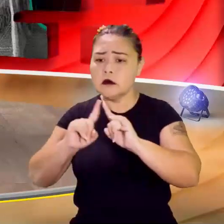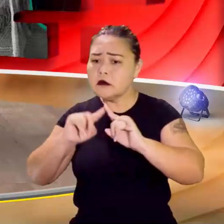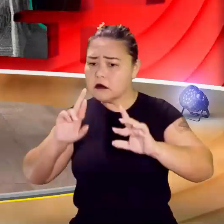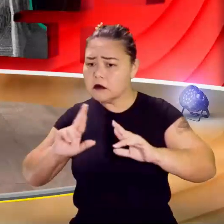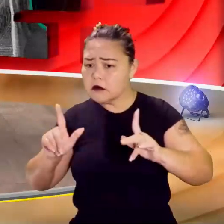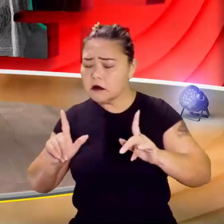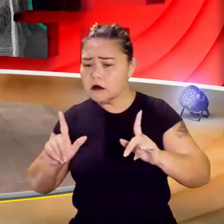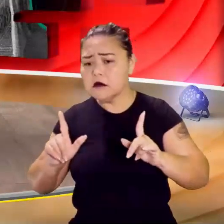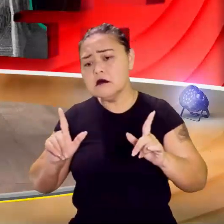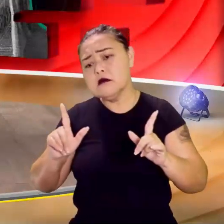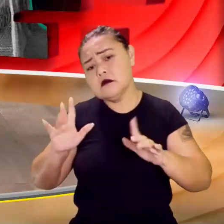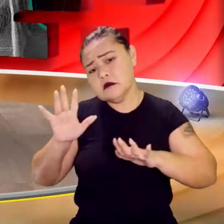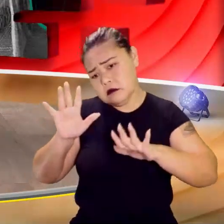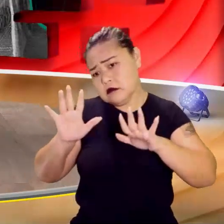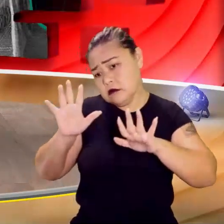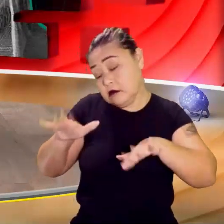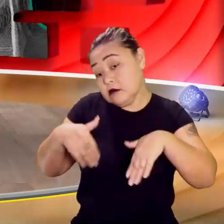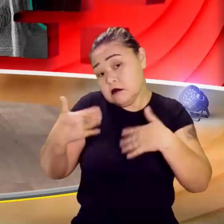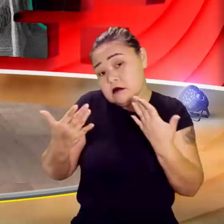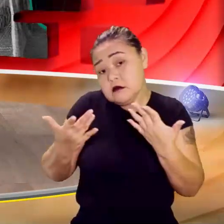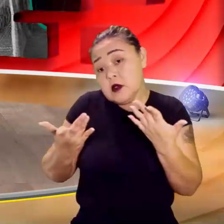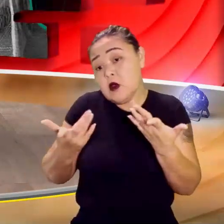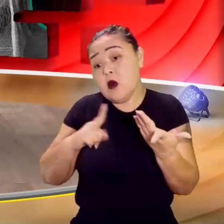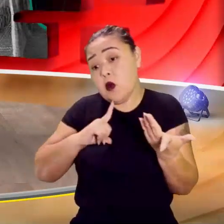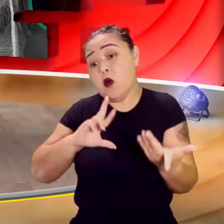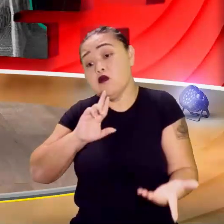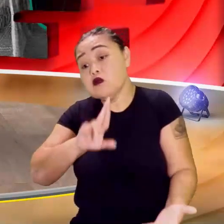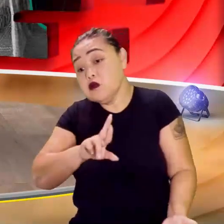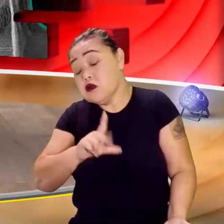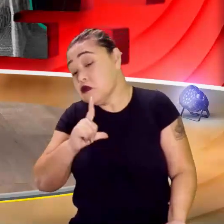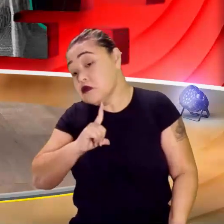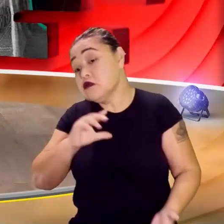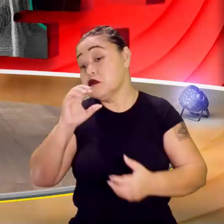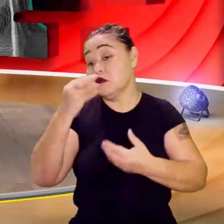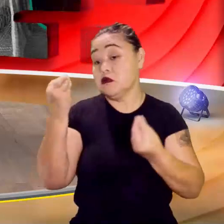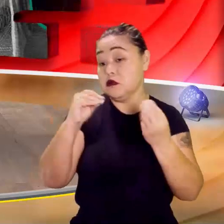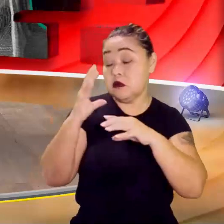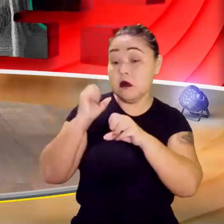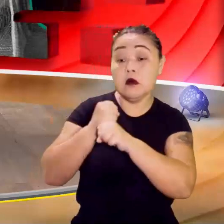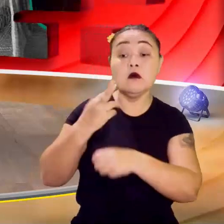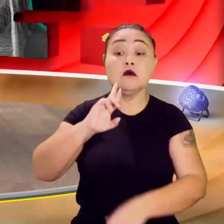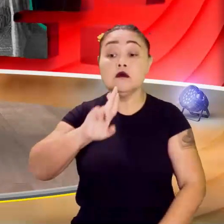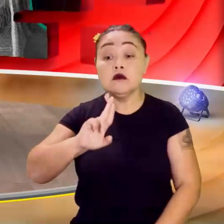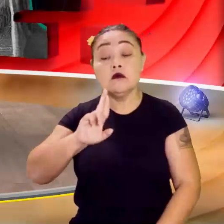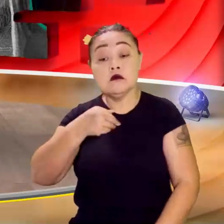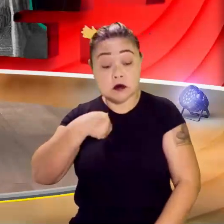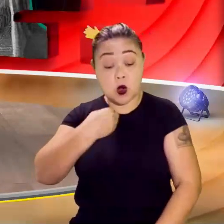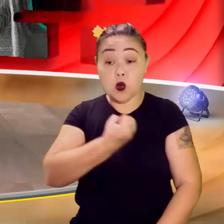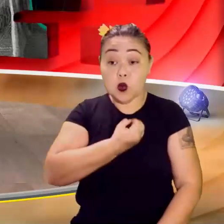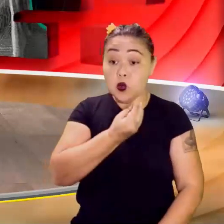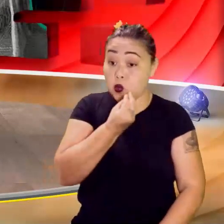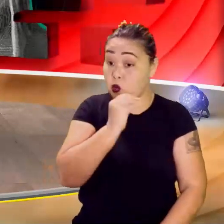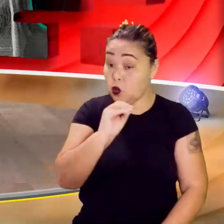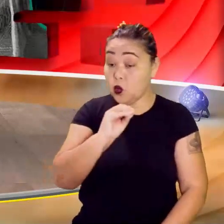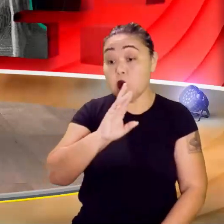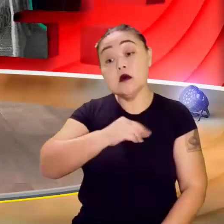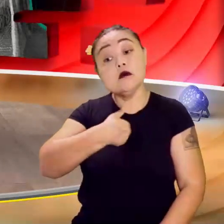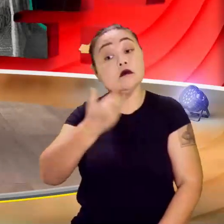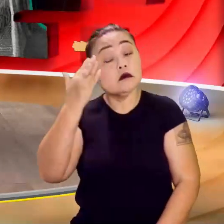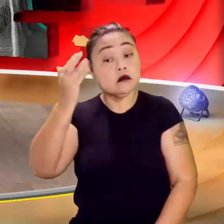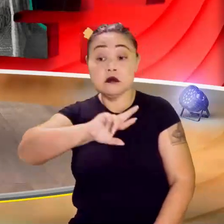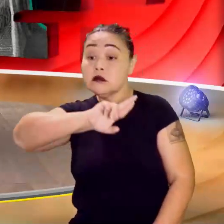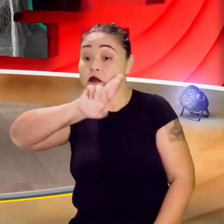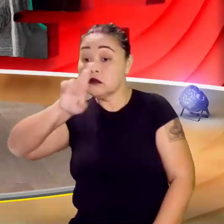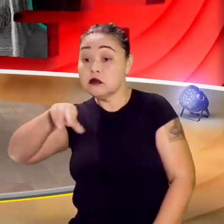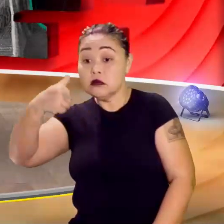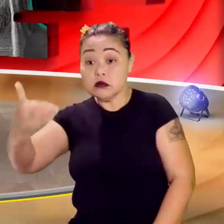faz diferença? Com certeza. Né? Porque ali ou é o resultado que sai da máquina e a gente está querendo saber o resultado que entrou, ou é o resultado que entrou e a gente quer